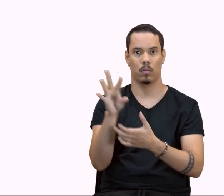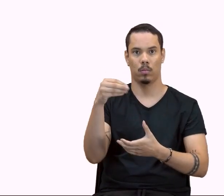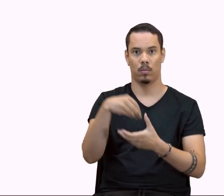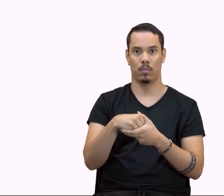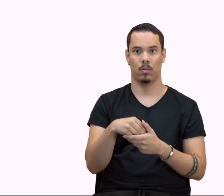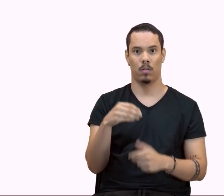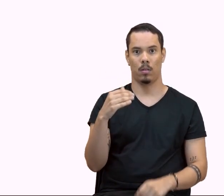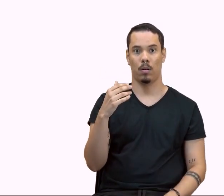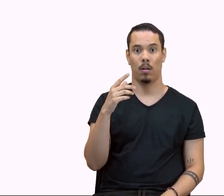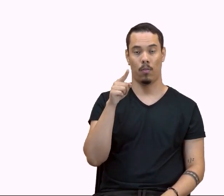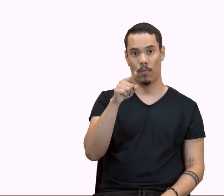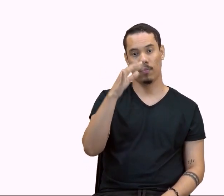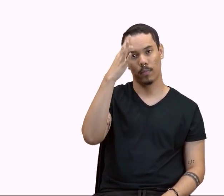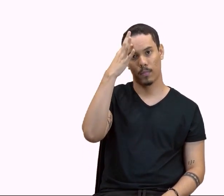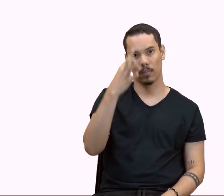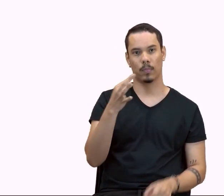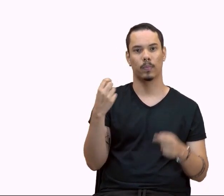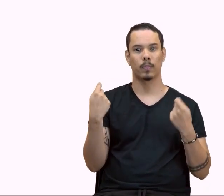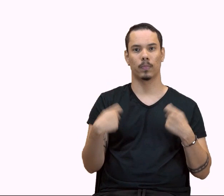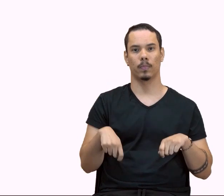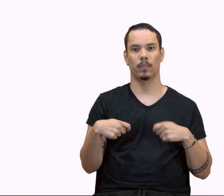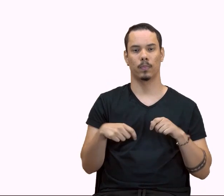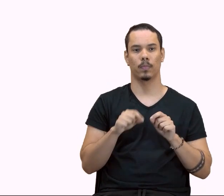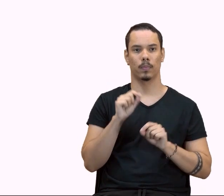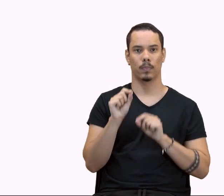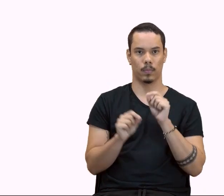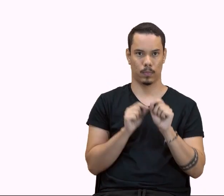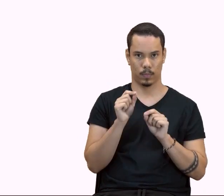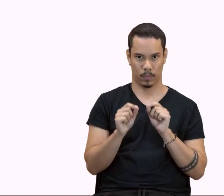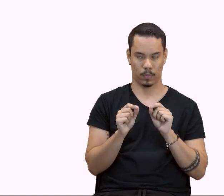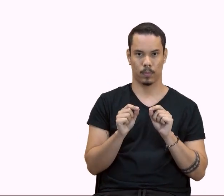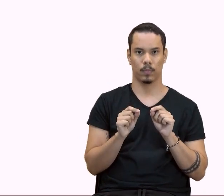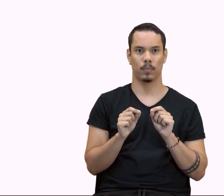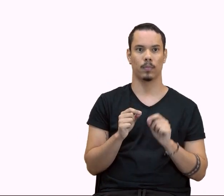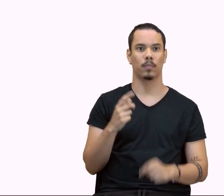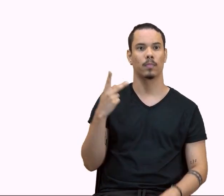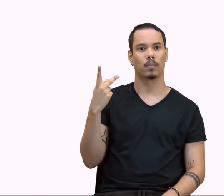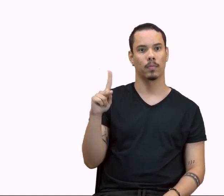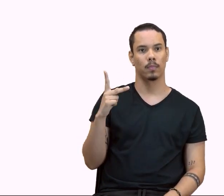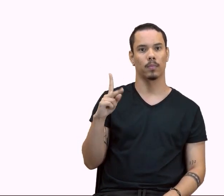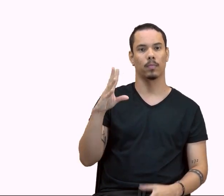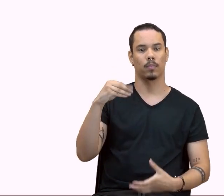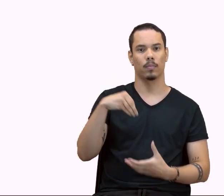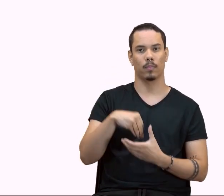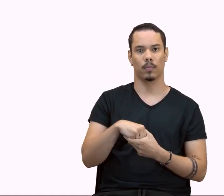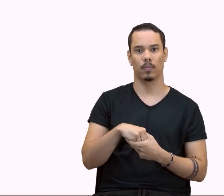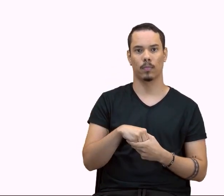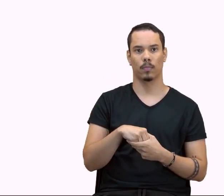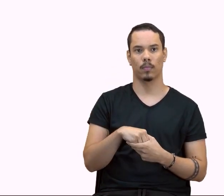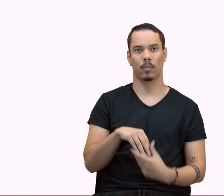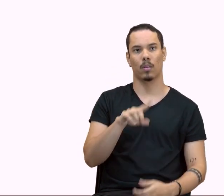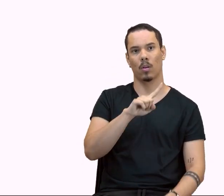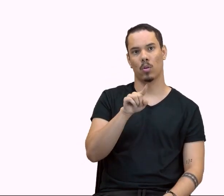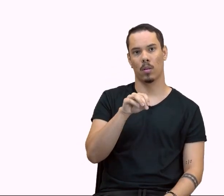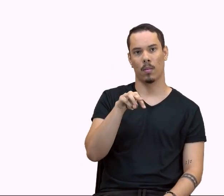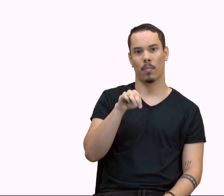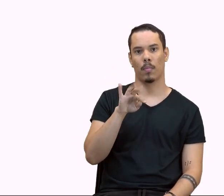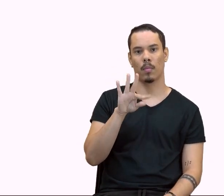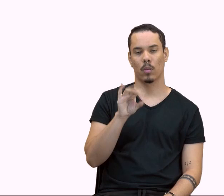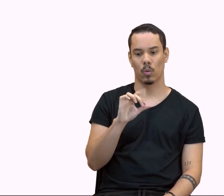tem que entender com isso é que esse zoneamento ele